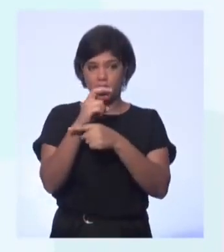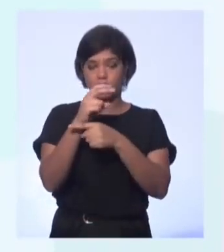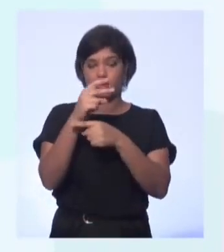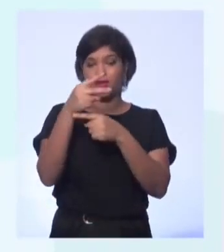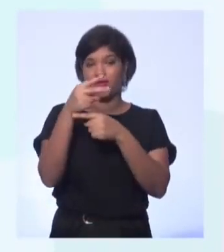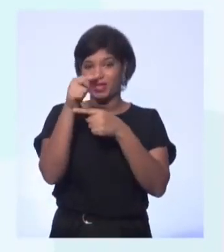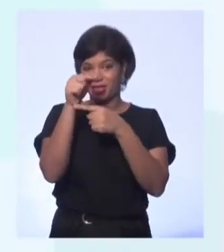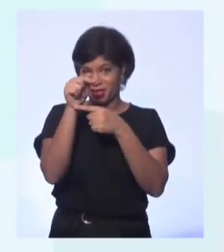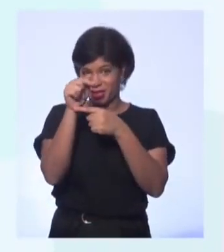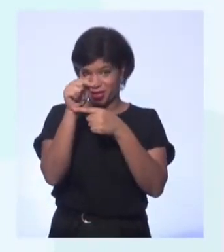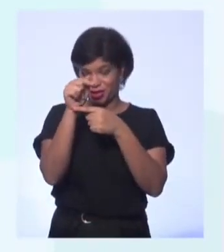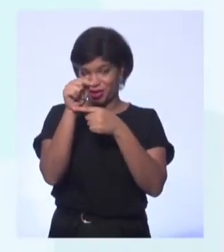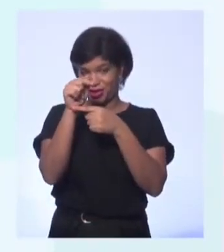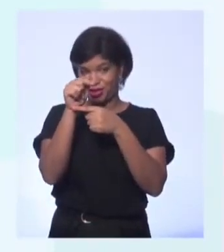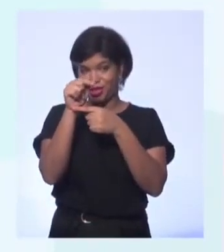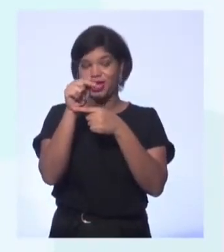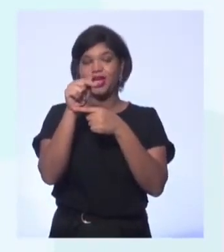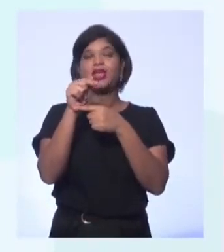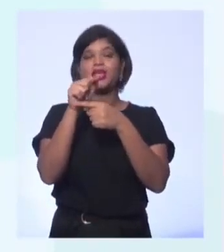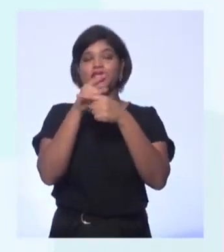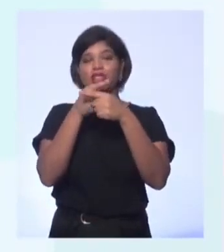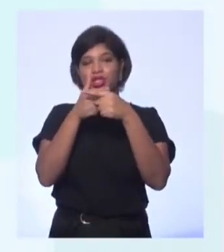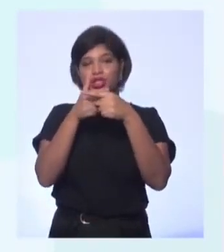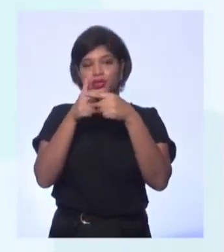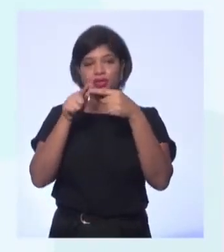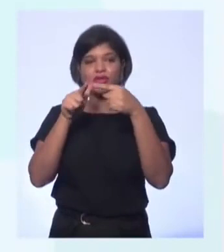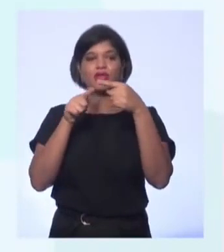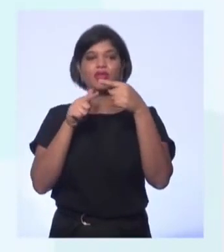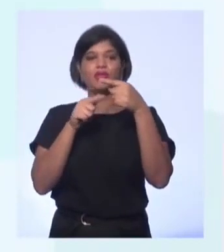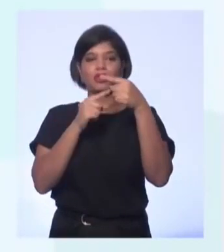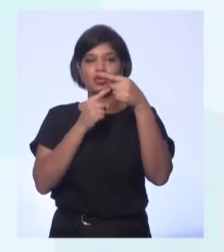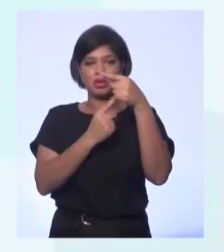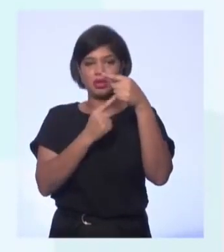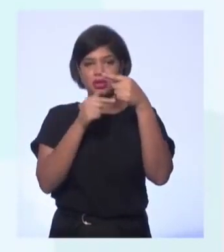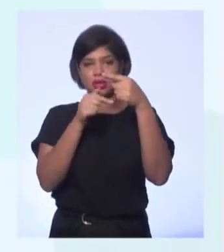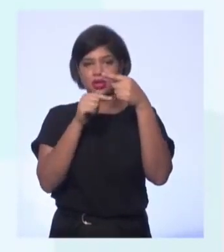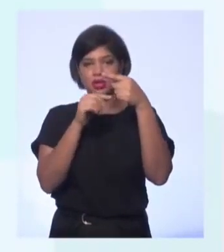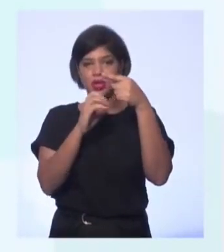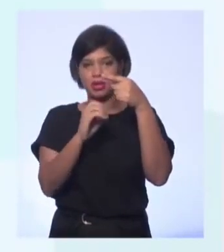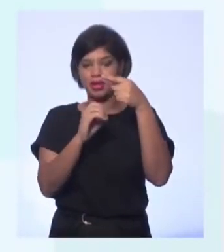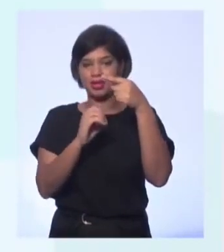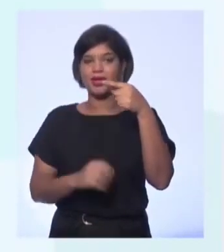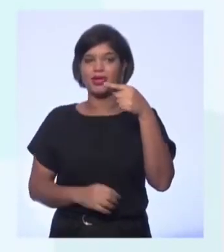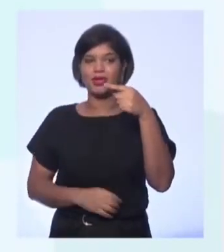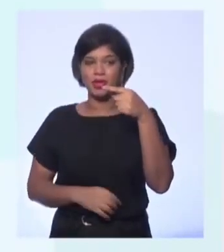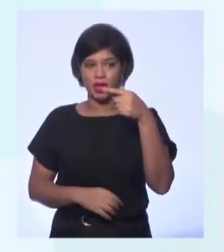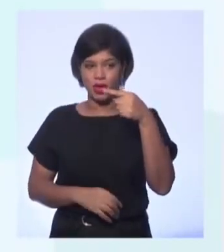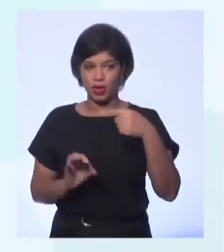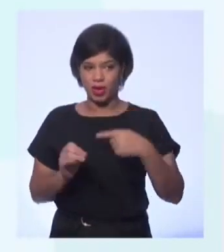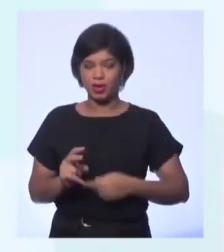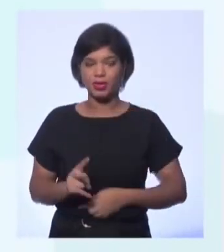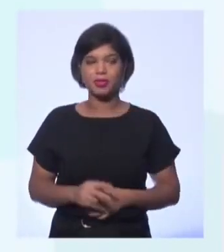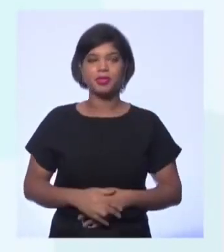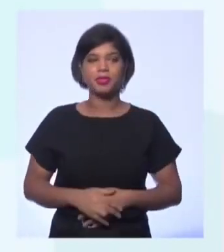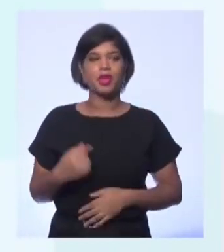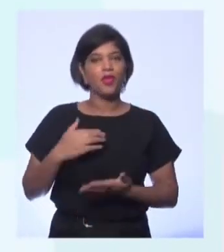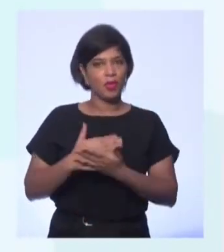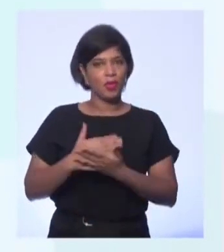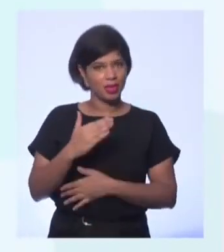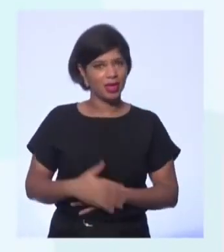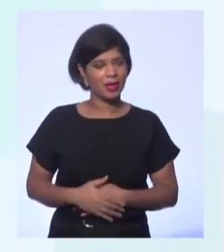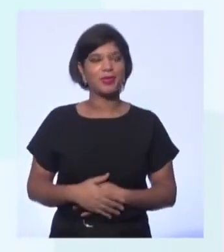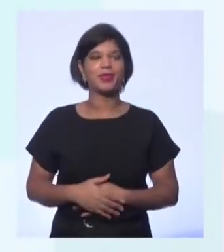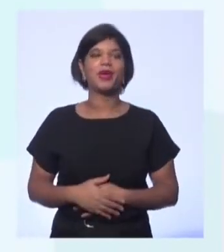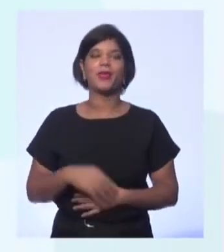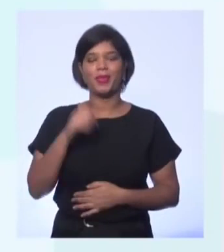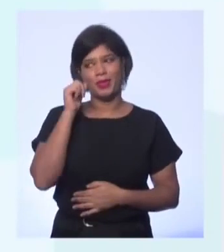527 dividido por 170. Essa é a conta de dividir que eu vou fazer, tá bom? Então, vou só começar aqui. Eu vou pedir ajuda,